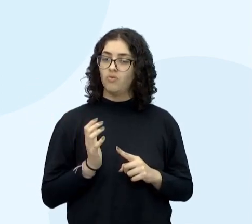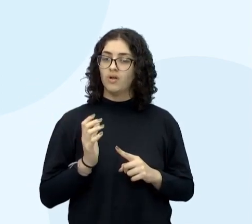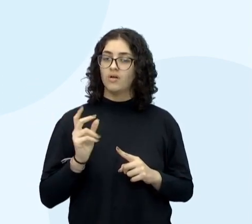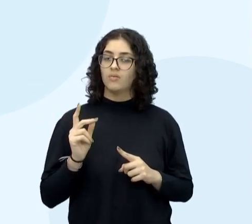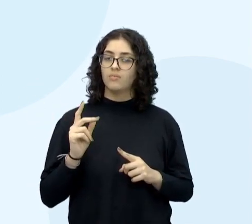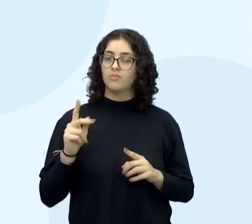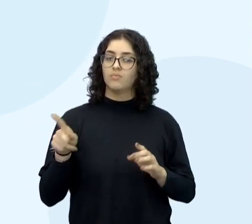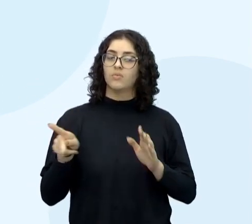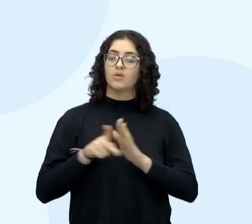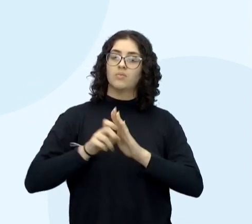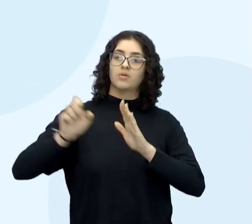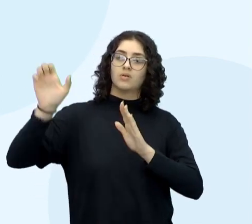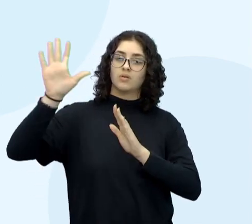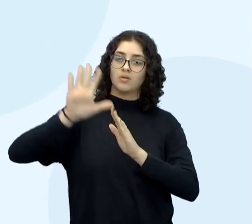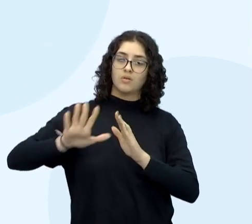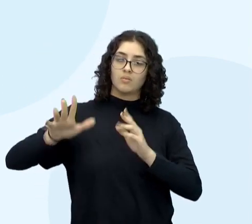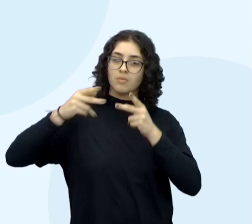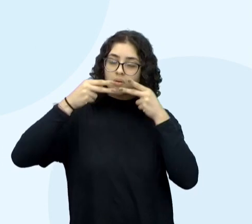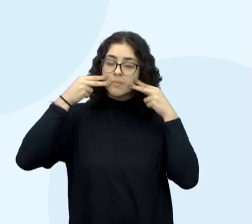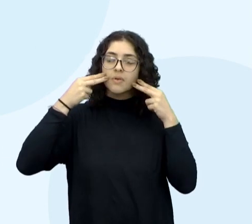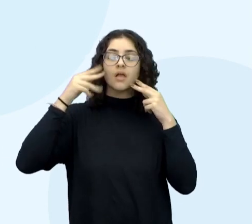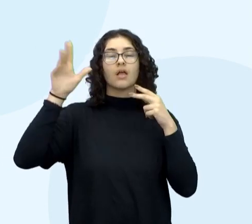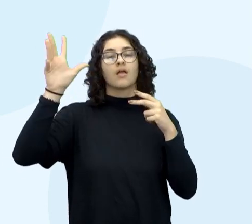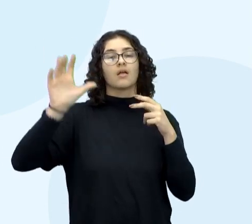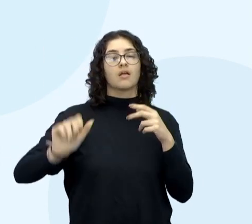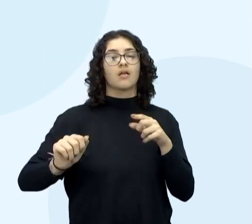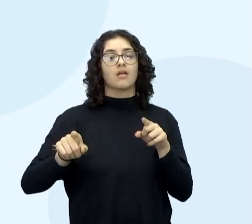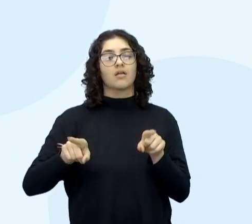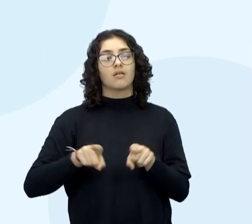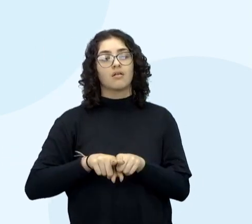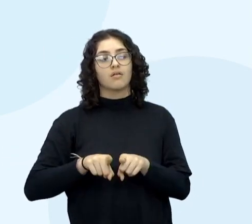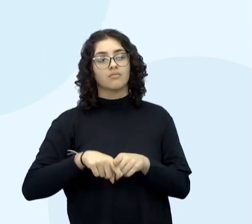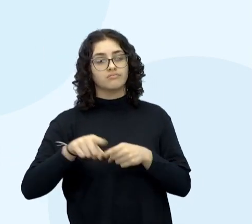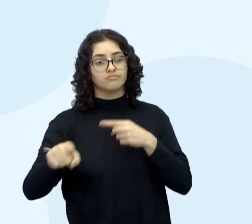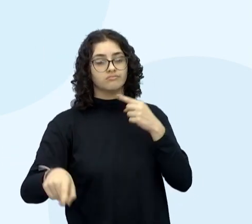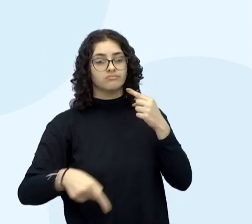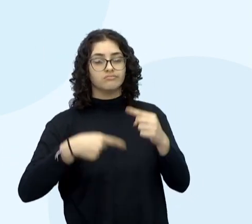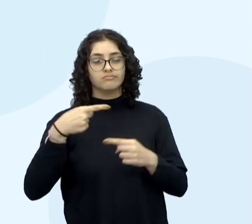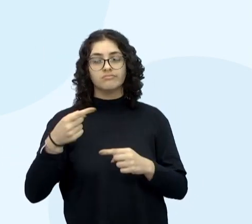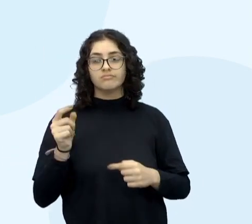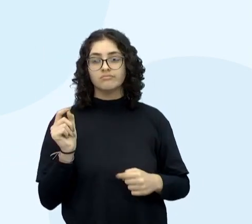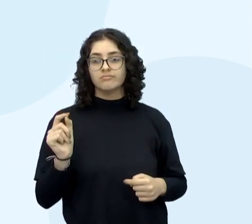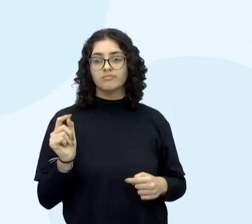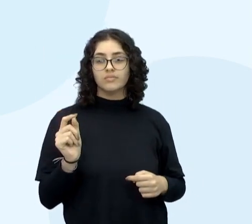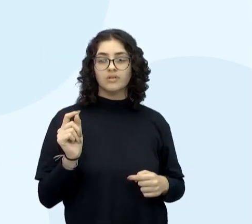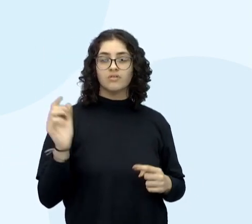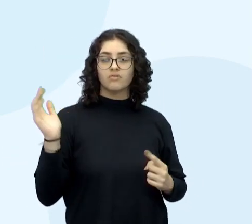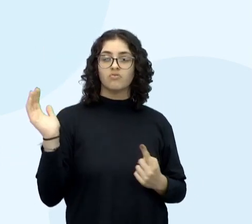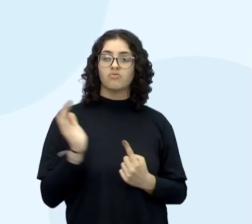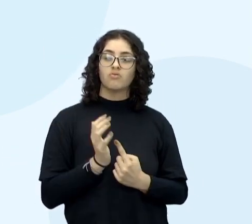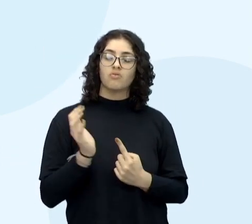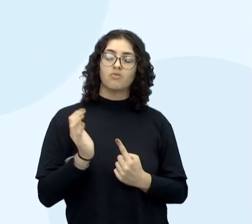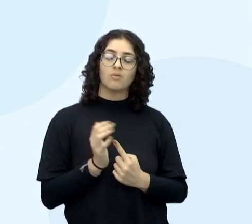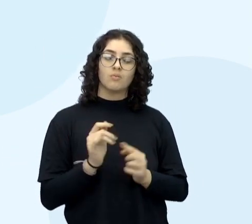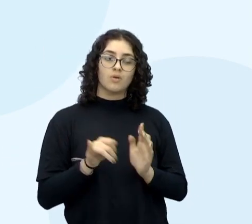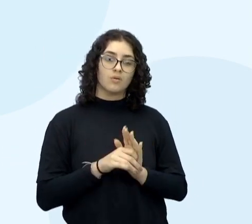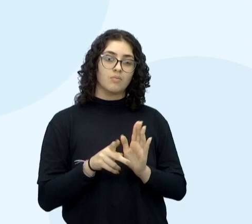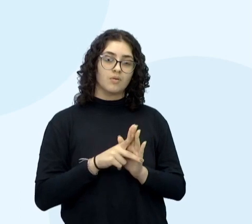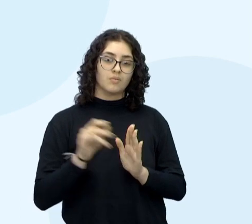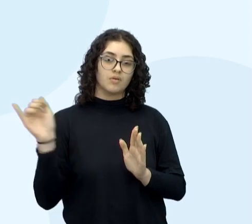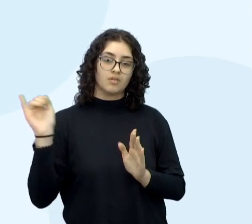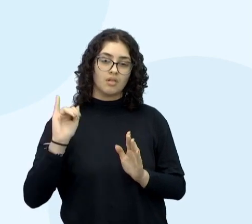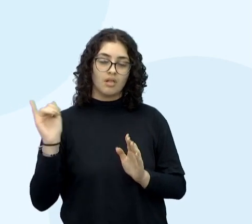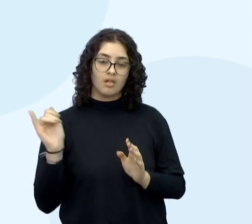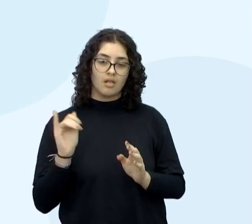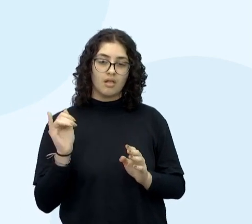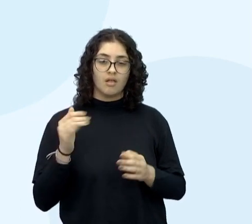povos europeus, indígenas, africanos e também depois influências também de imigrantes italianos,